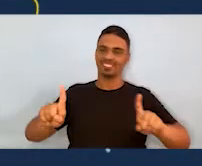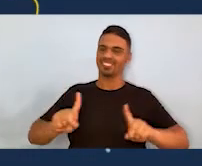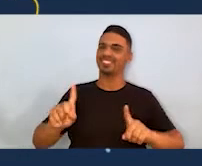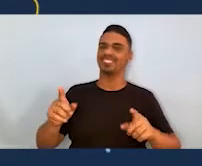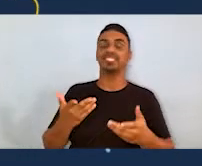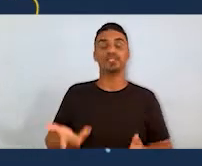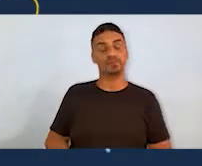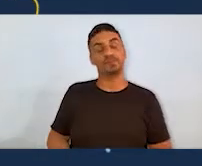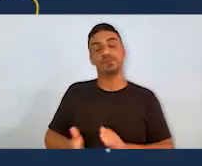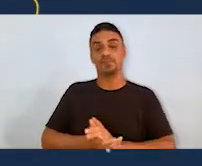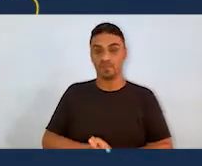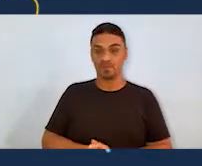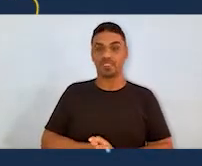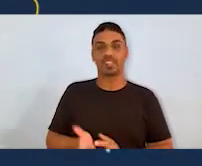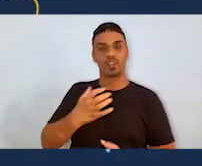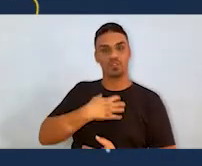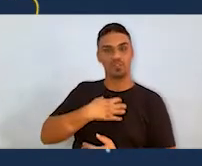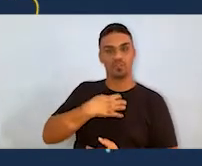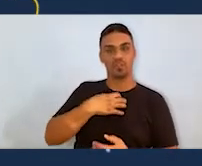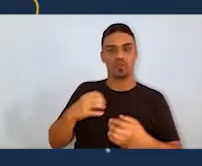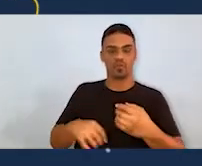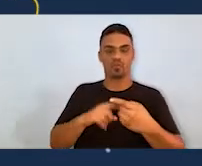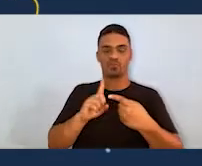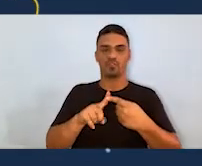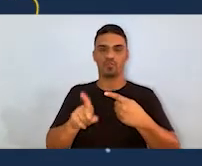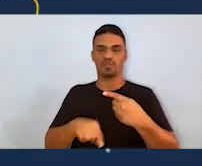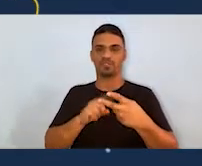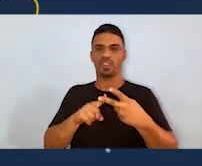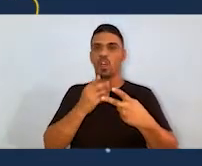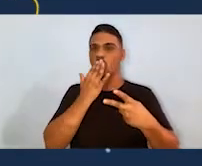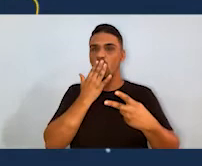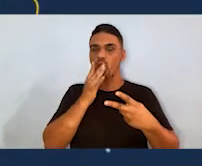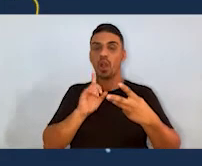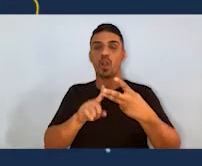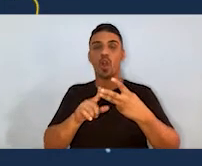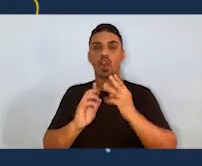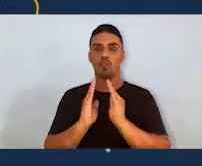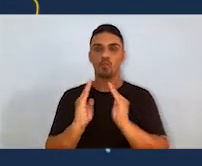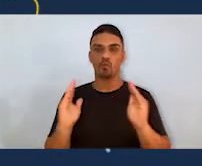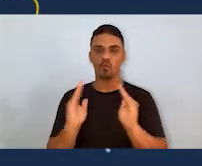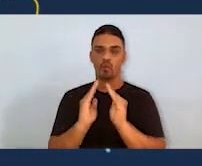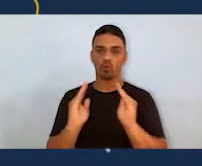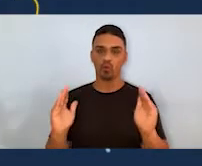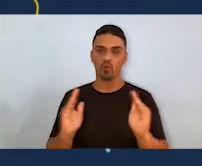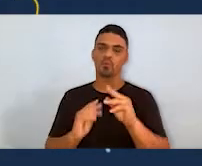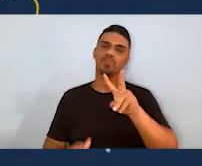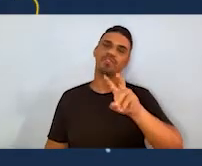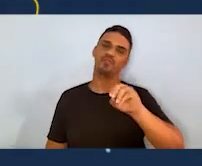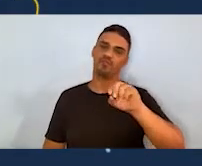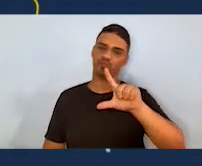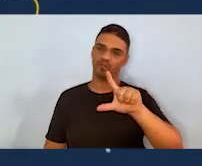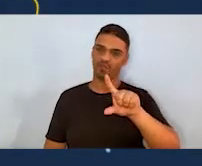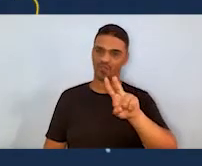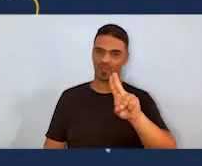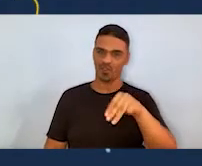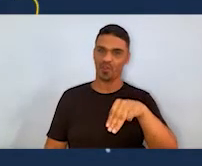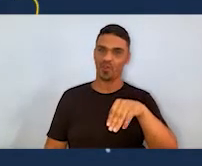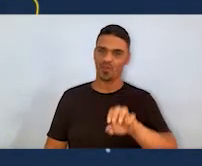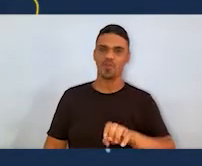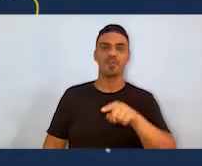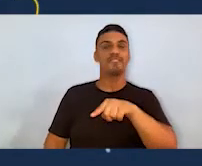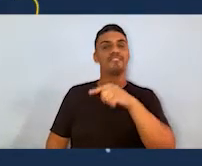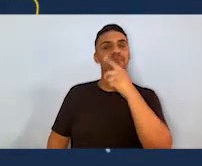detalhe, então a gente já lidou com a forma, com a cor, falta a parte de volume. A parte de volume é o que vai fazer as